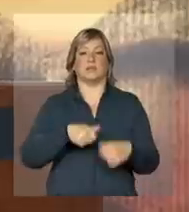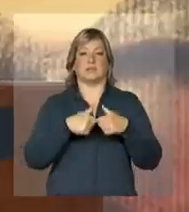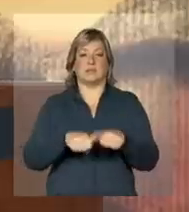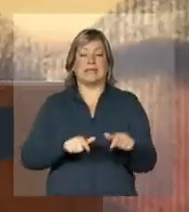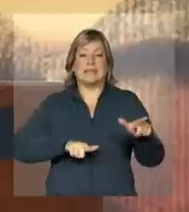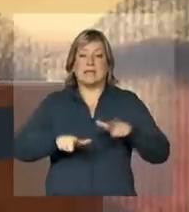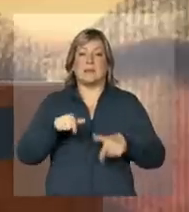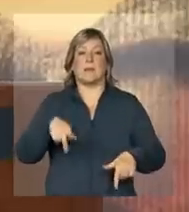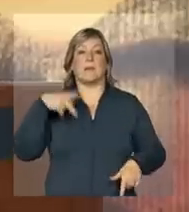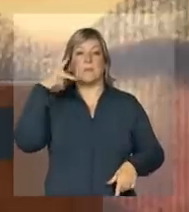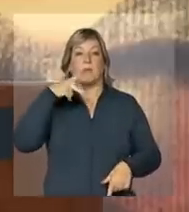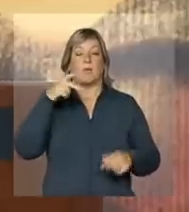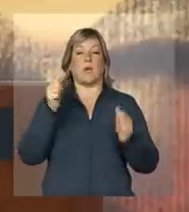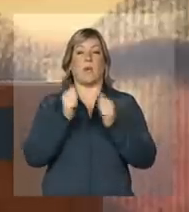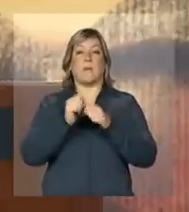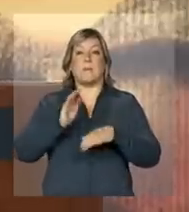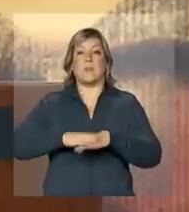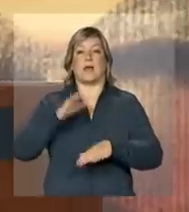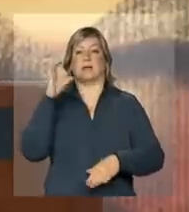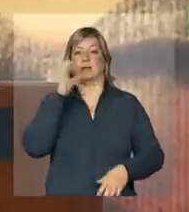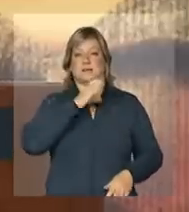essa política com mais